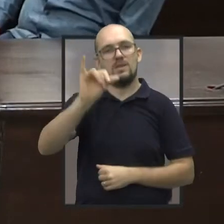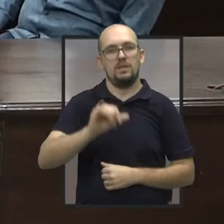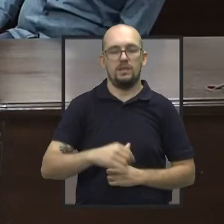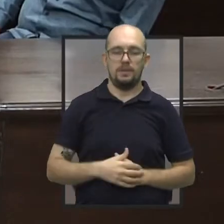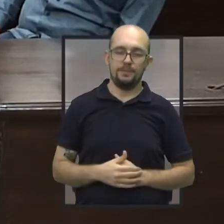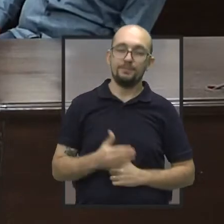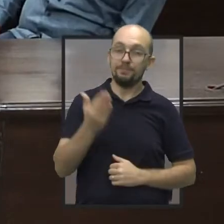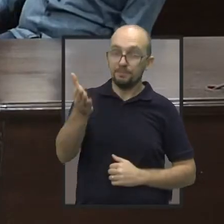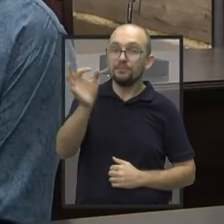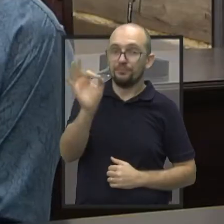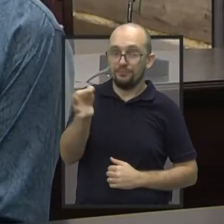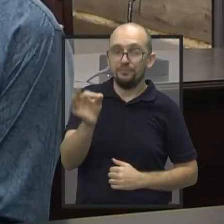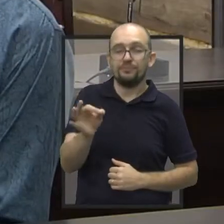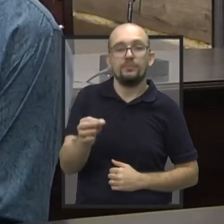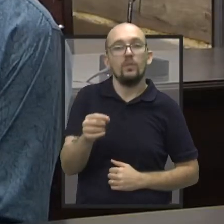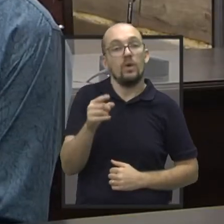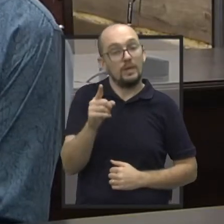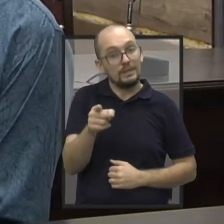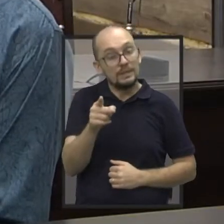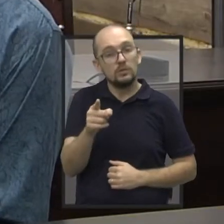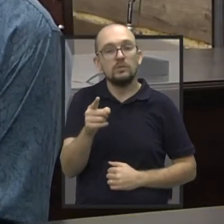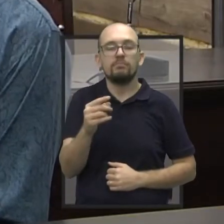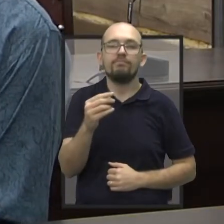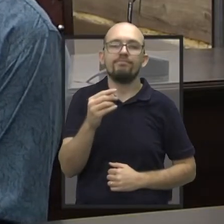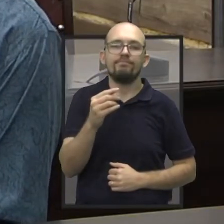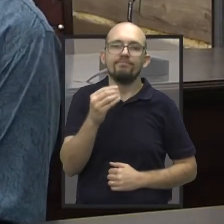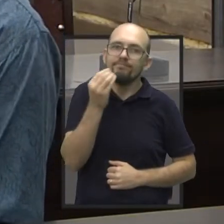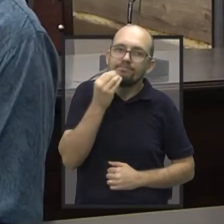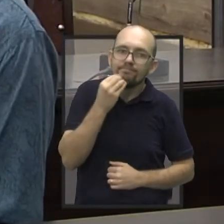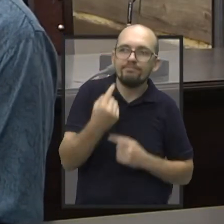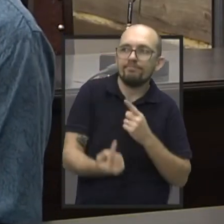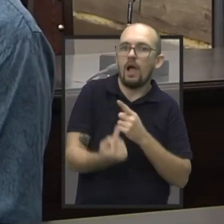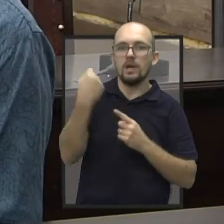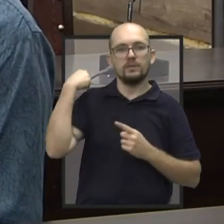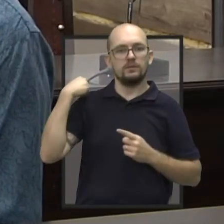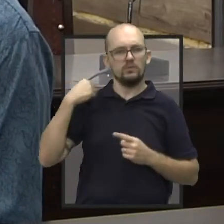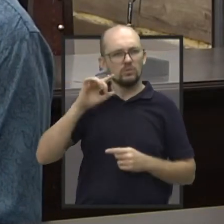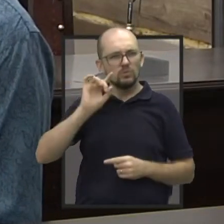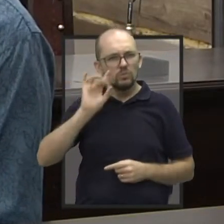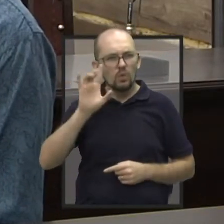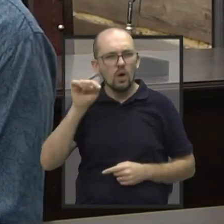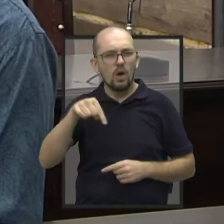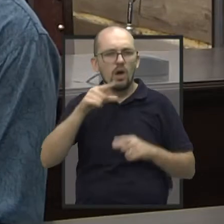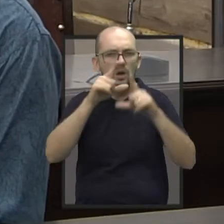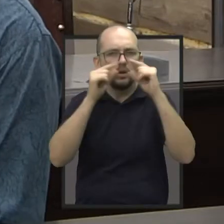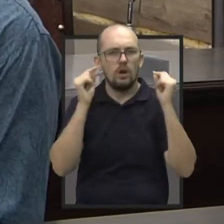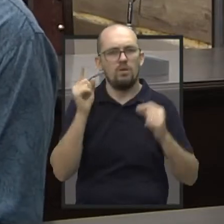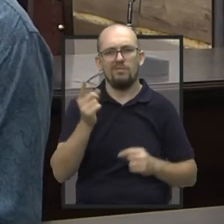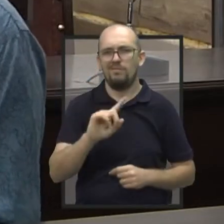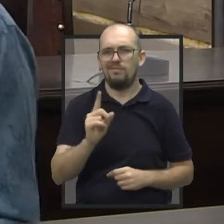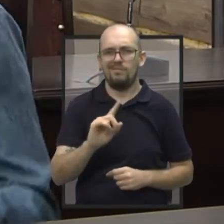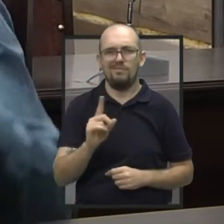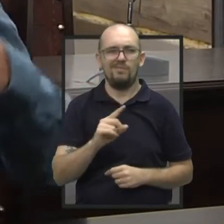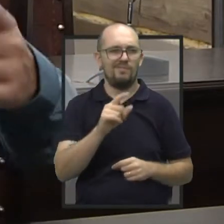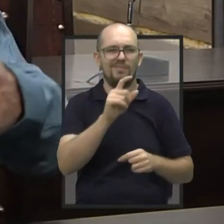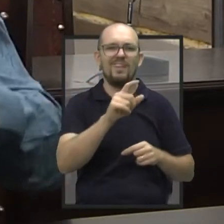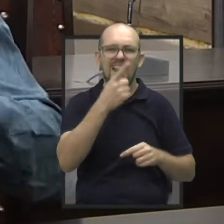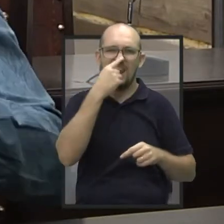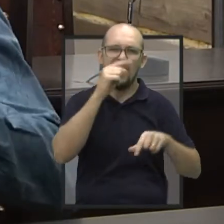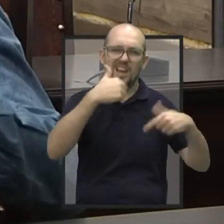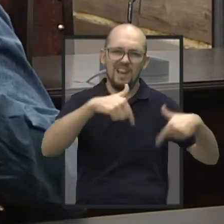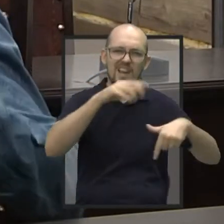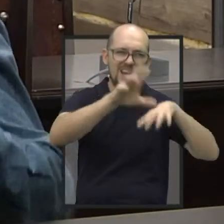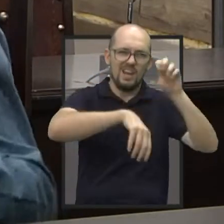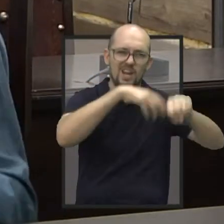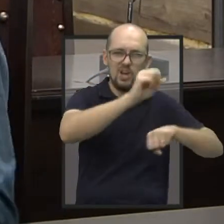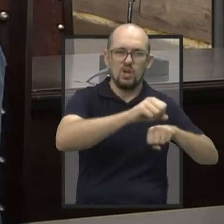certeza, Ângelo, mesmo porque isso aí deveria ter sido feito lá atrás, não só aqui no nosso município, para os coletores, para a Secretaria de Saúde,